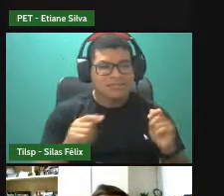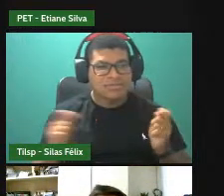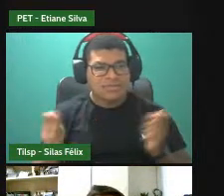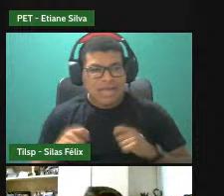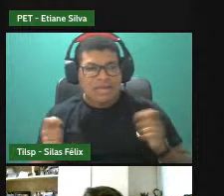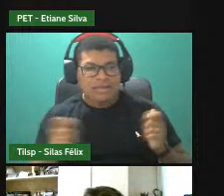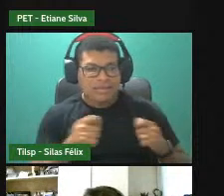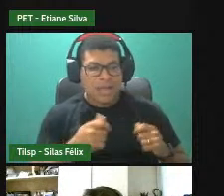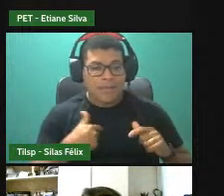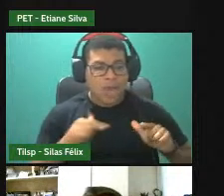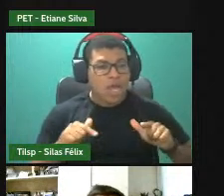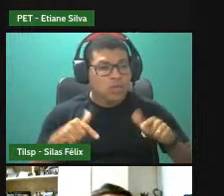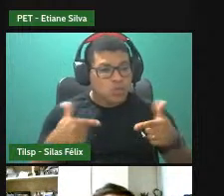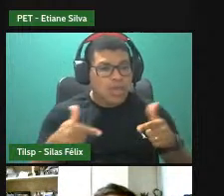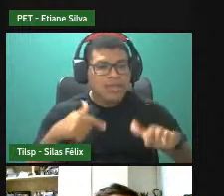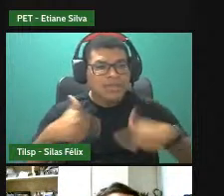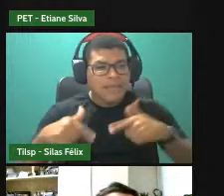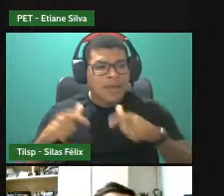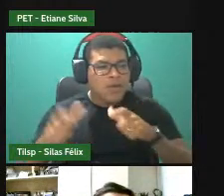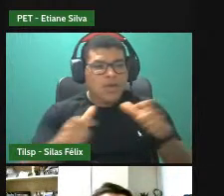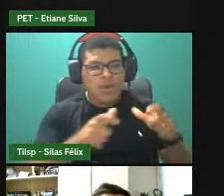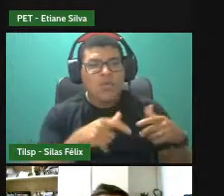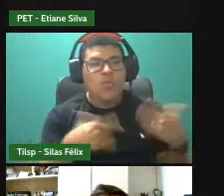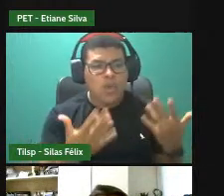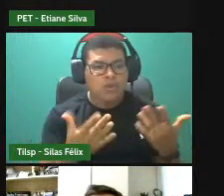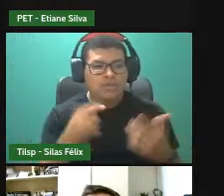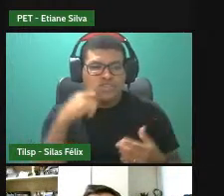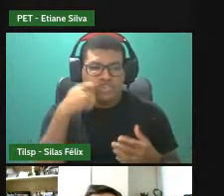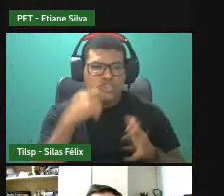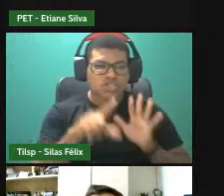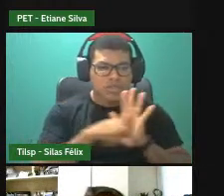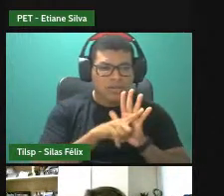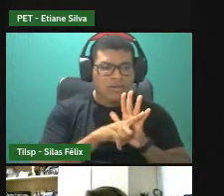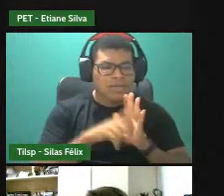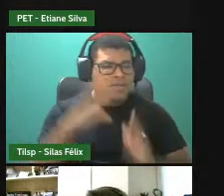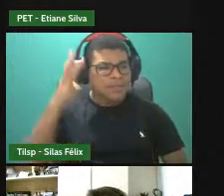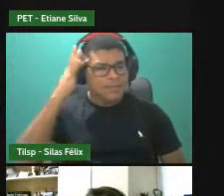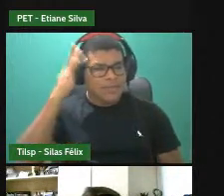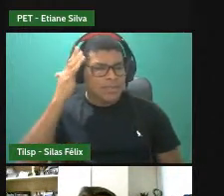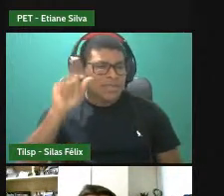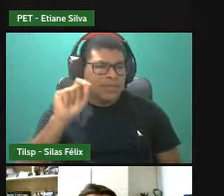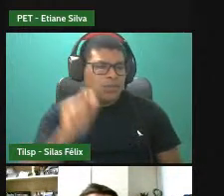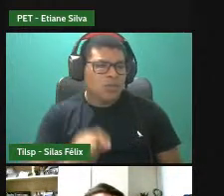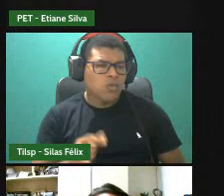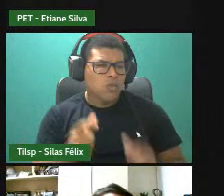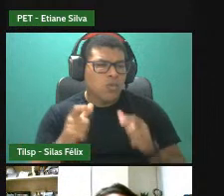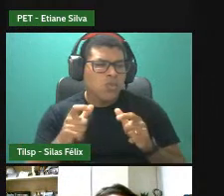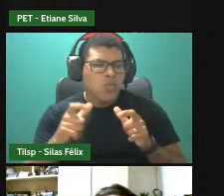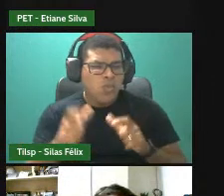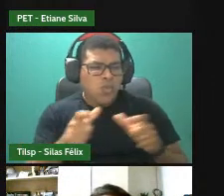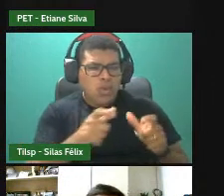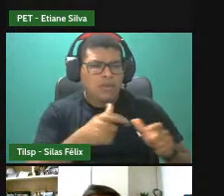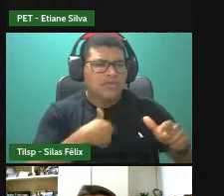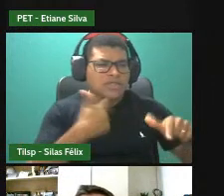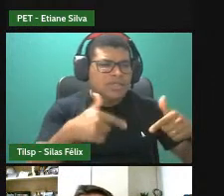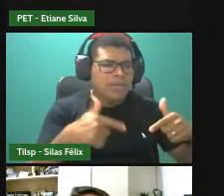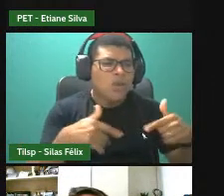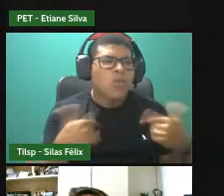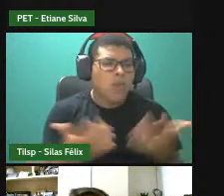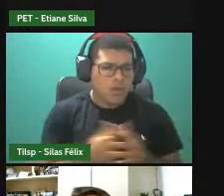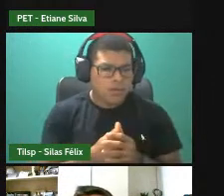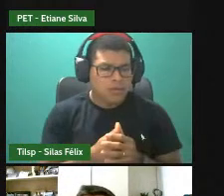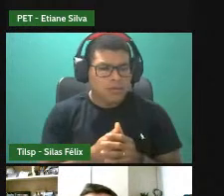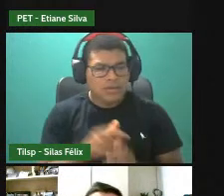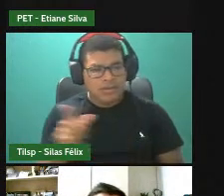possibilidades de atuação da odontologia legal, a gente pensar um pouquinho quais são as áreas de atuação da odontologia legal. Como eu sei que o professor Igor e a professora Luciana também